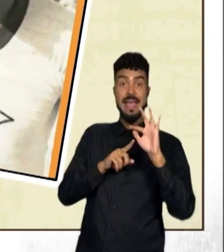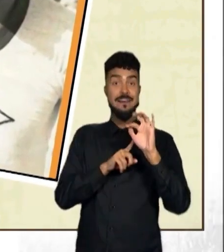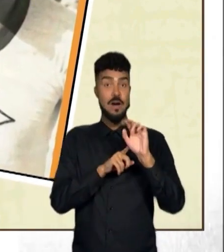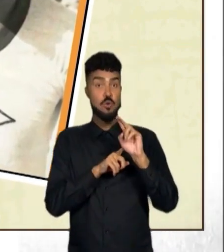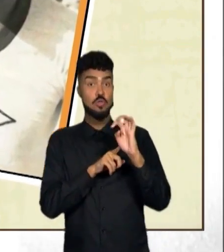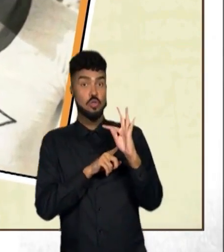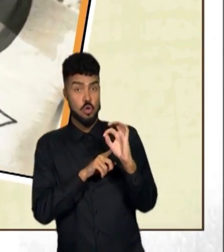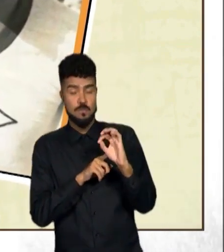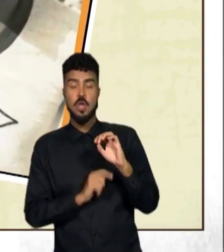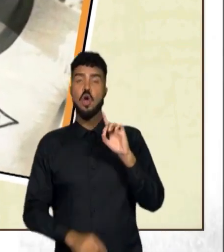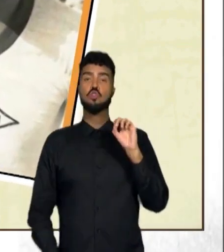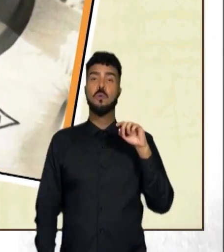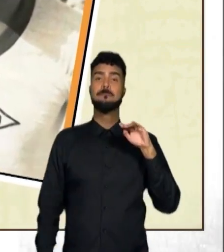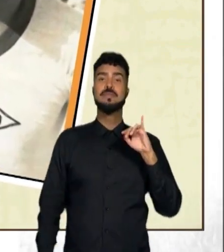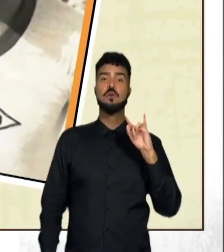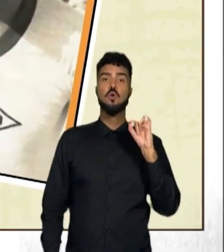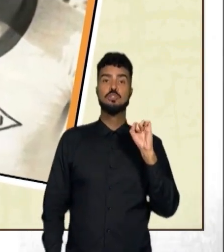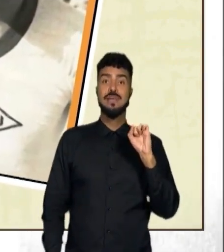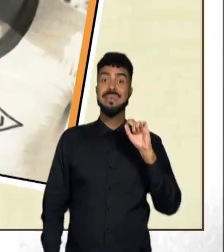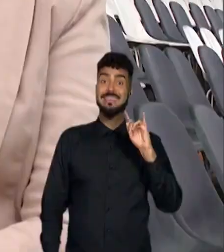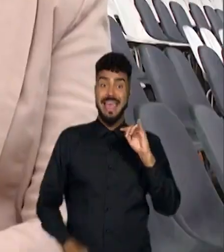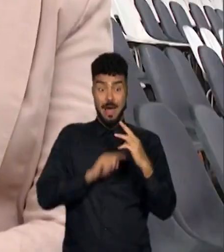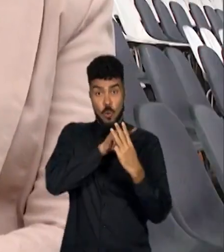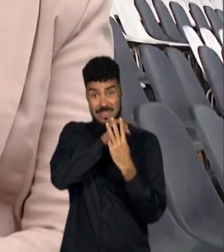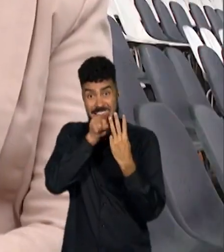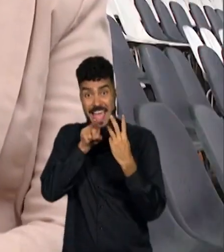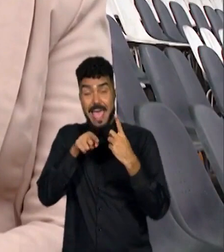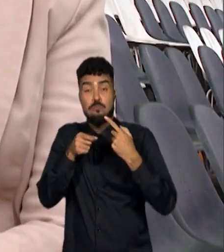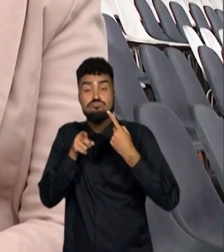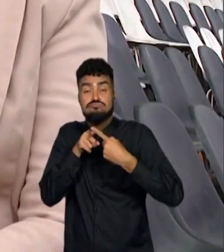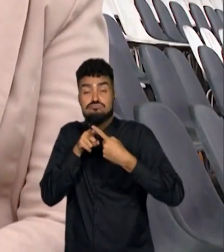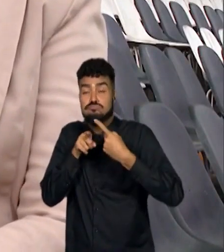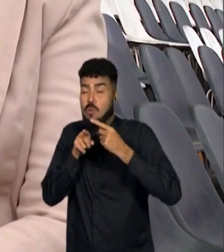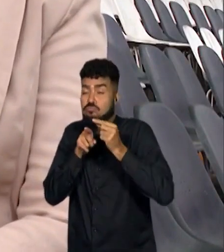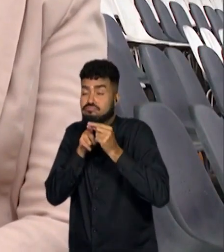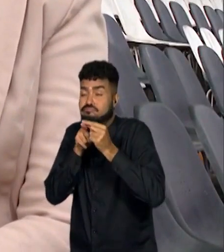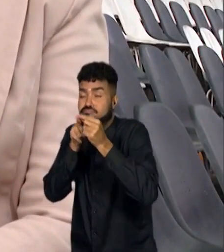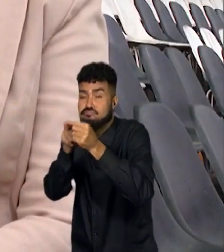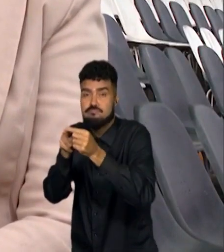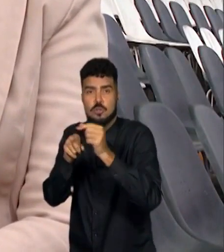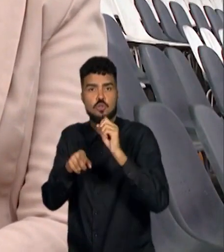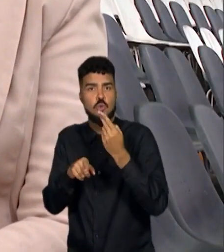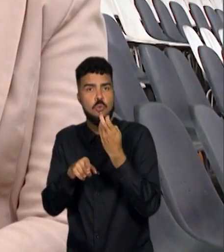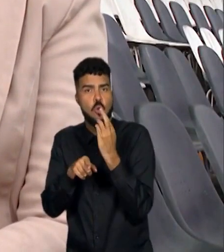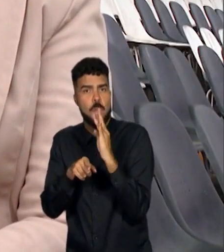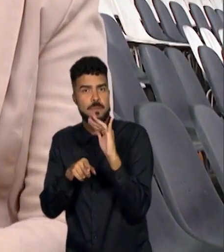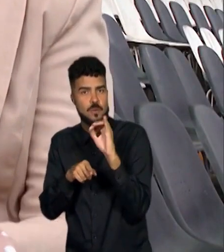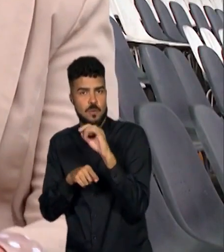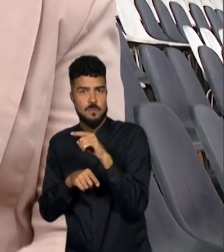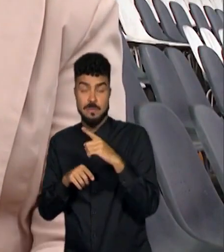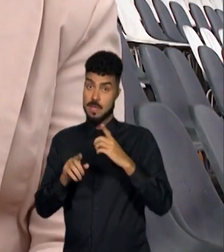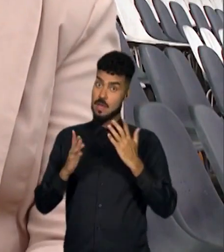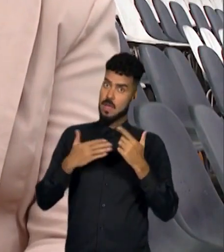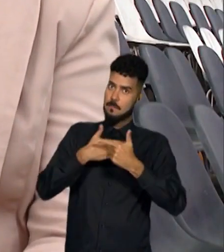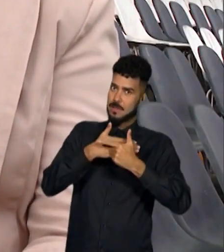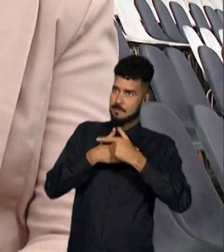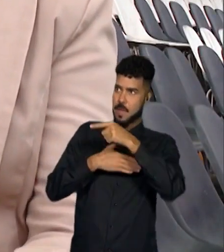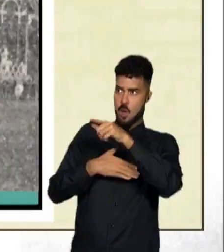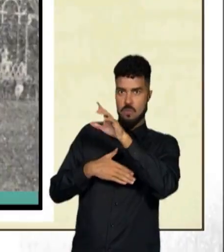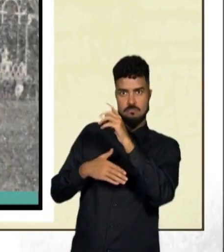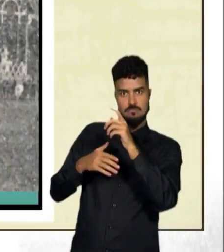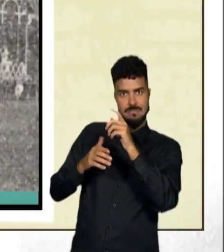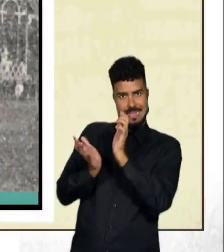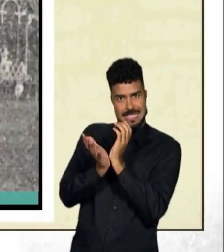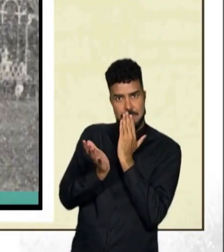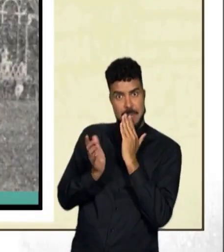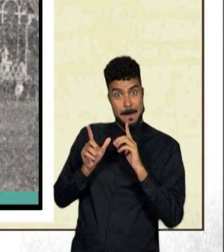e Domingos da Guia, são do subúrbio. Nesse subúrbio, é importante mencionar o papel do Bangu.